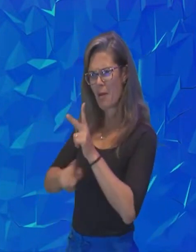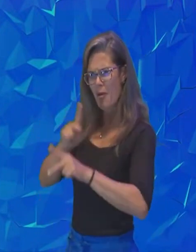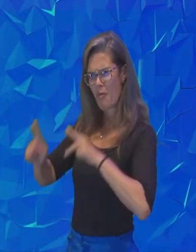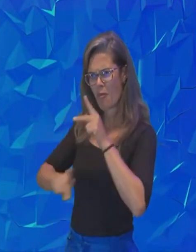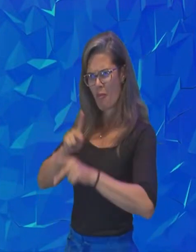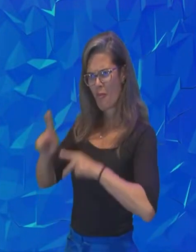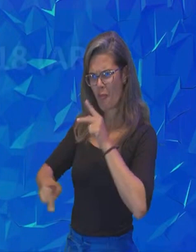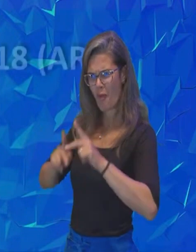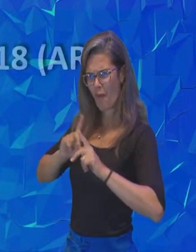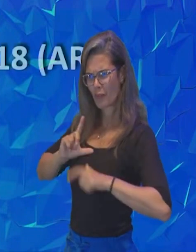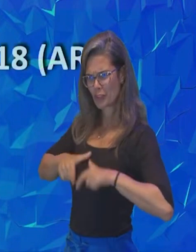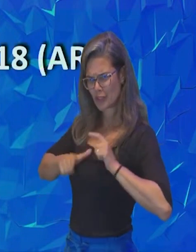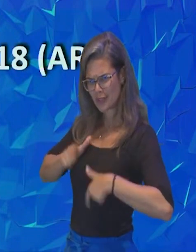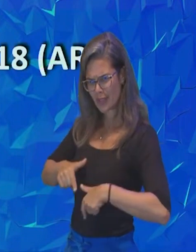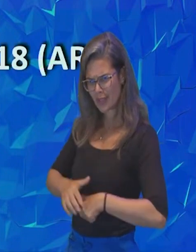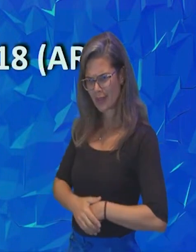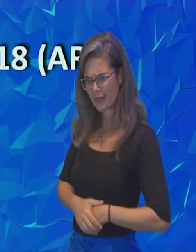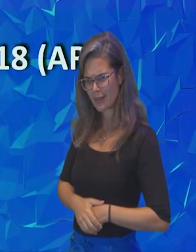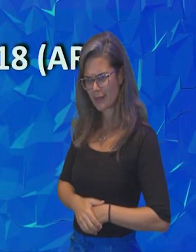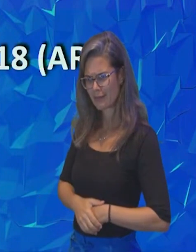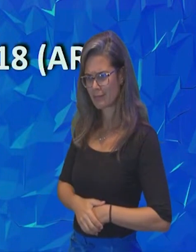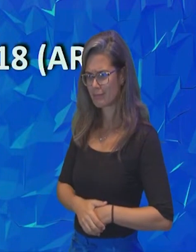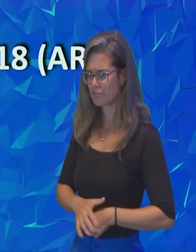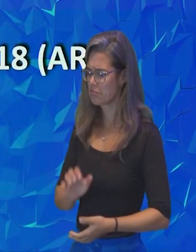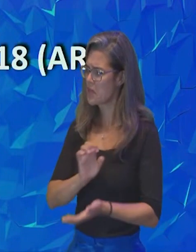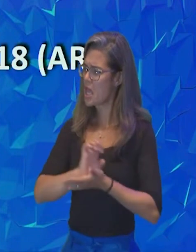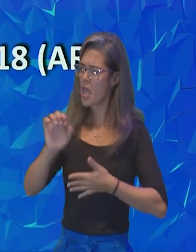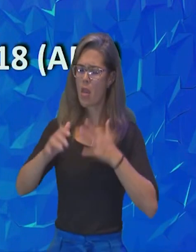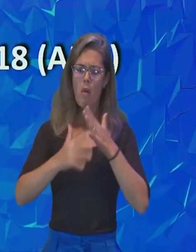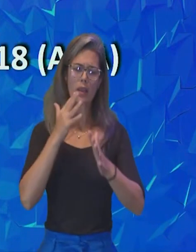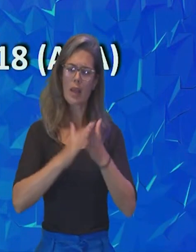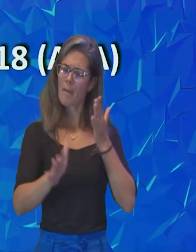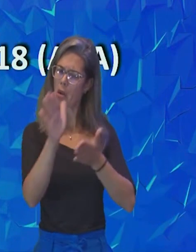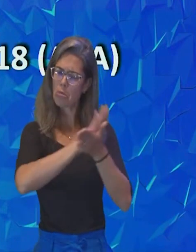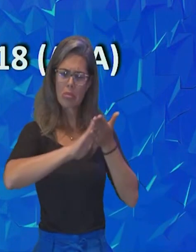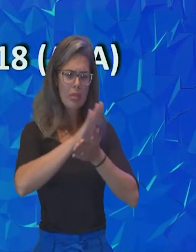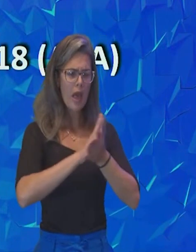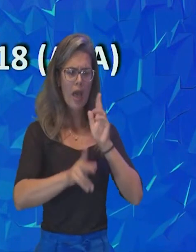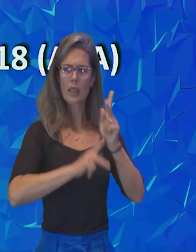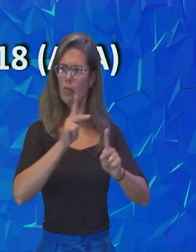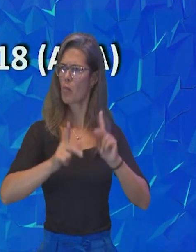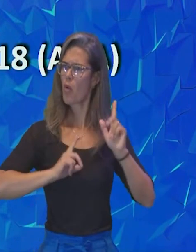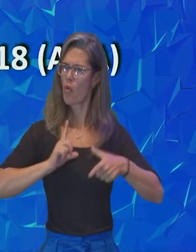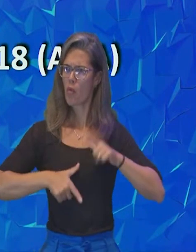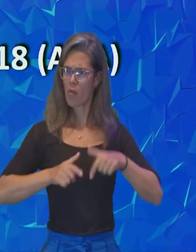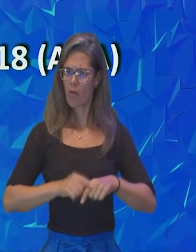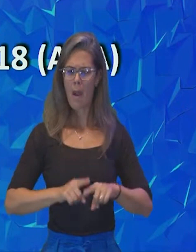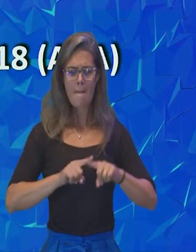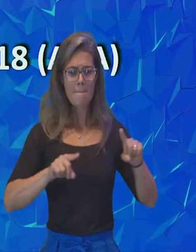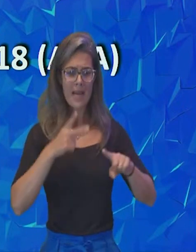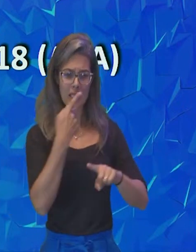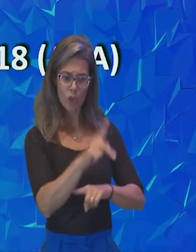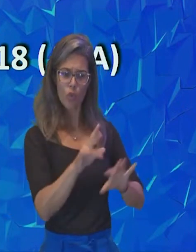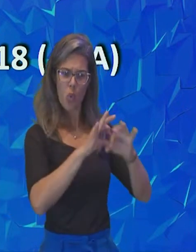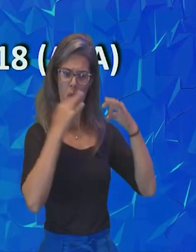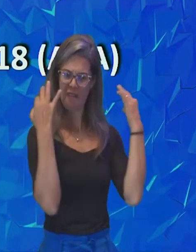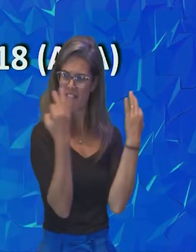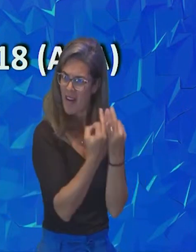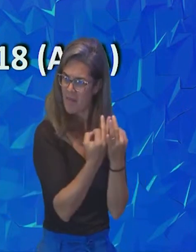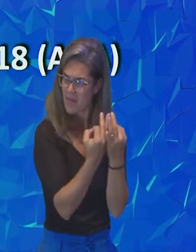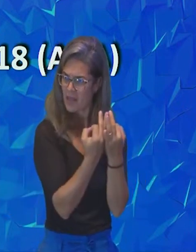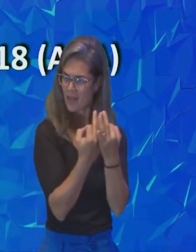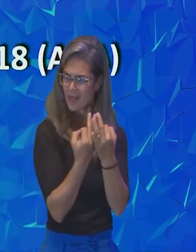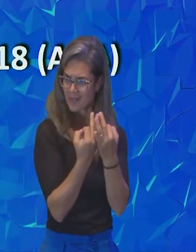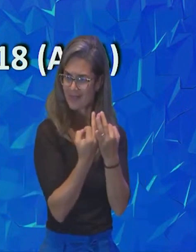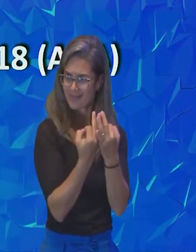E respondeu Elias: eu não tenho perturbado a Israel, mas tu e a casa do teu pai, ó rei